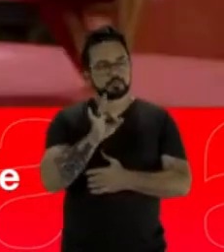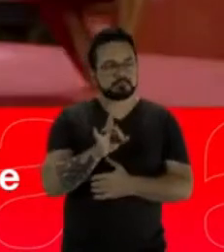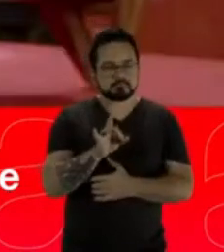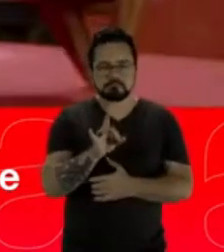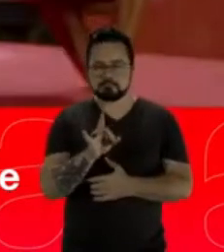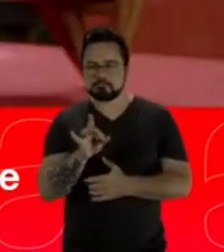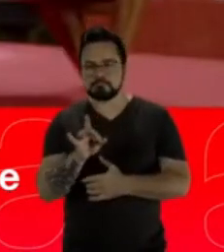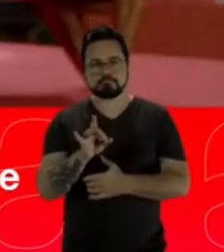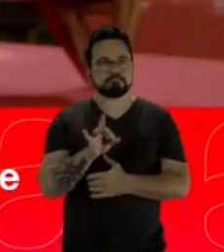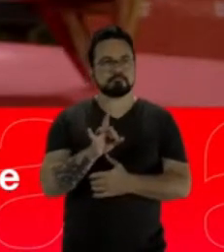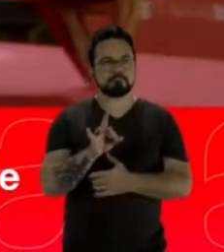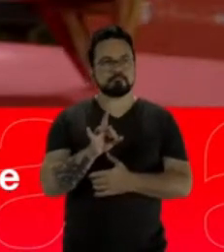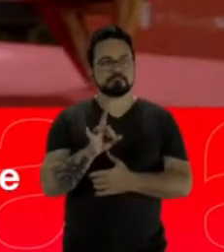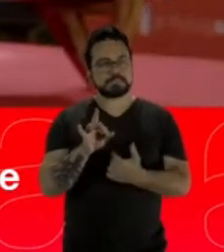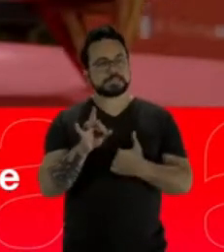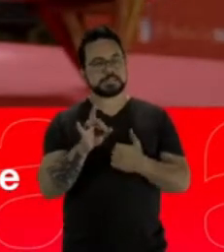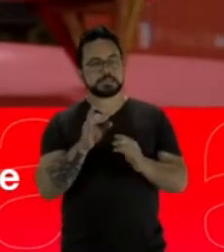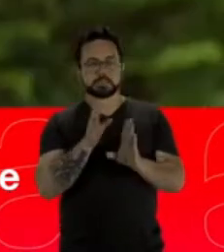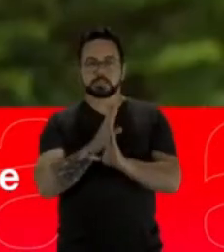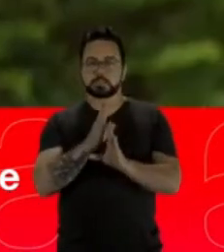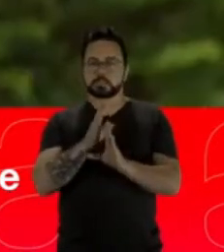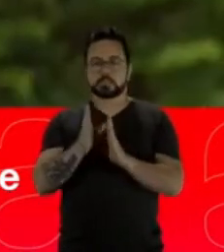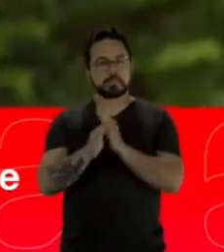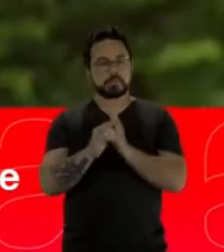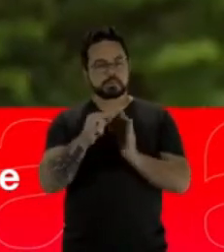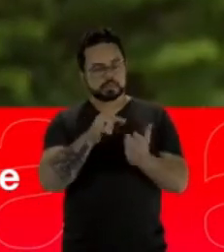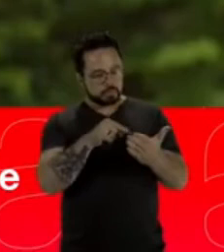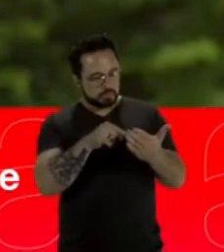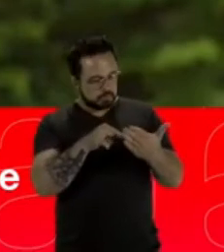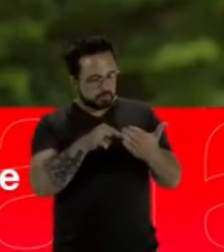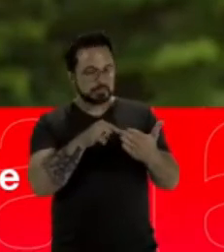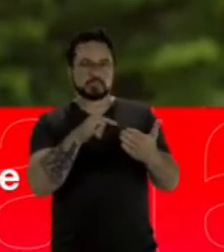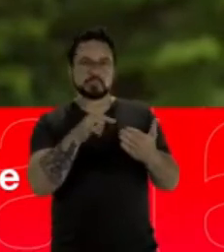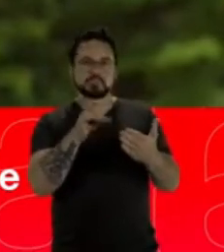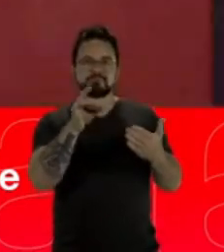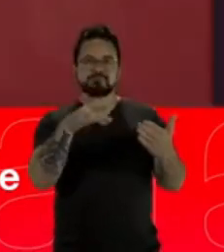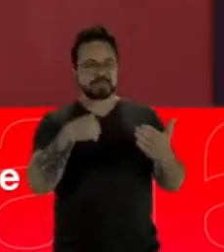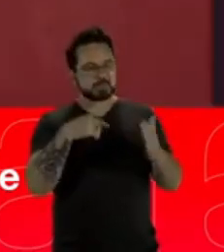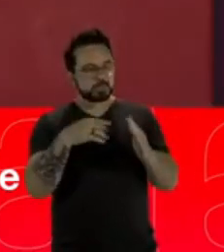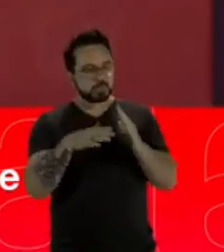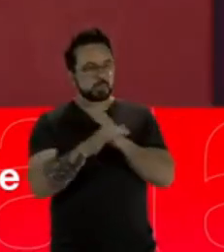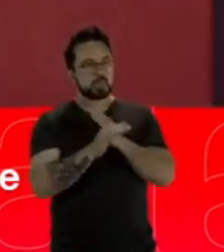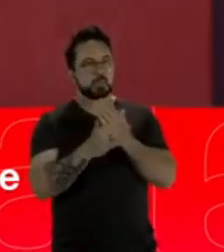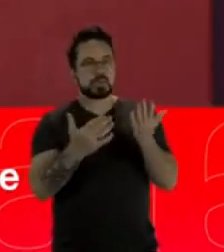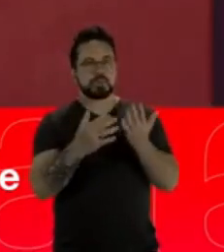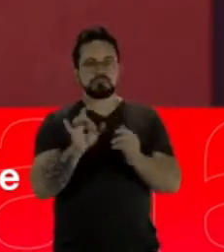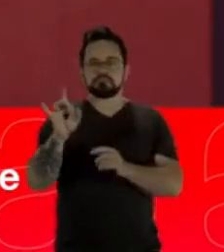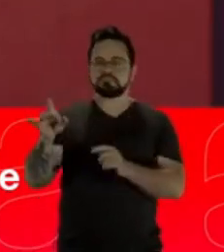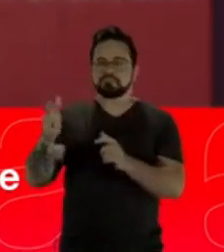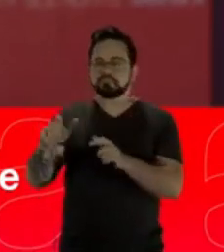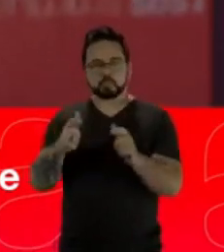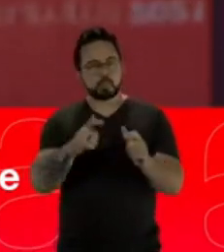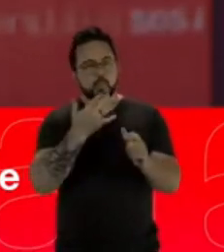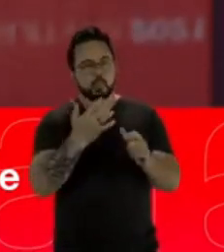falo, estou um pouco perdida sobre o que você é. É, não dá para saber. Agora eu fiquei um pouco confusa. eu vou te jogar